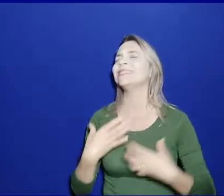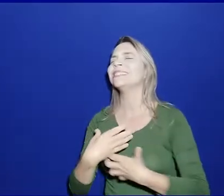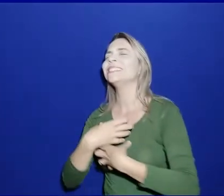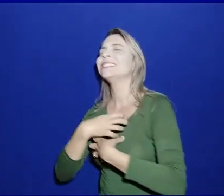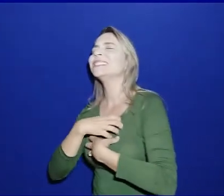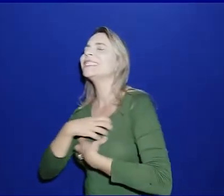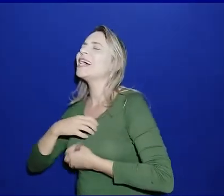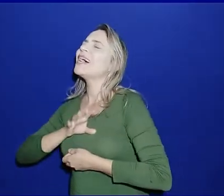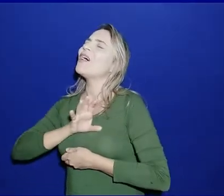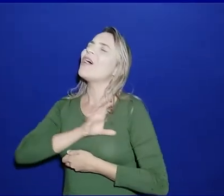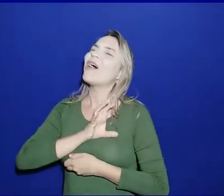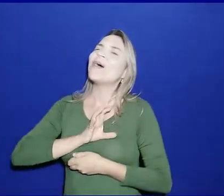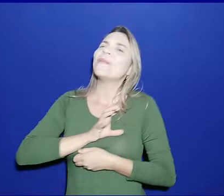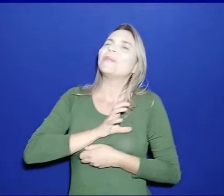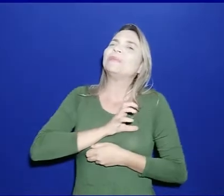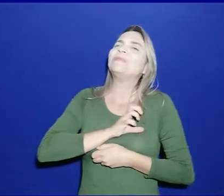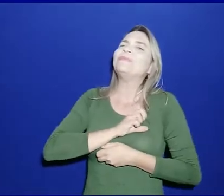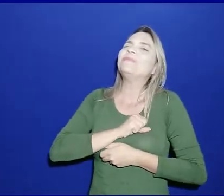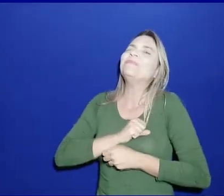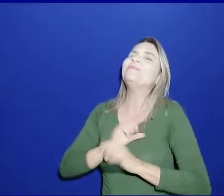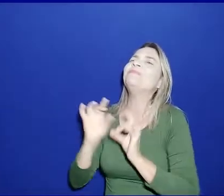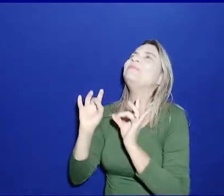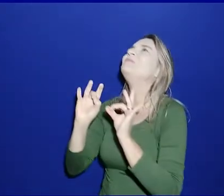teu amor tão